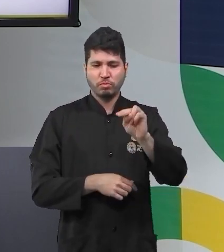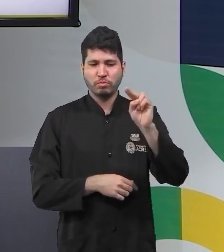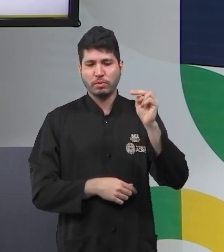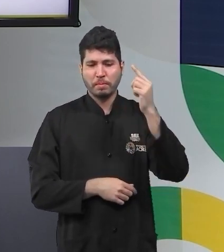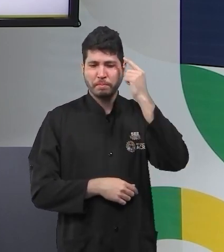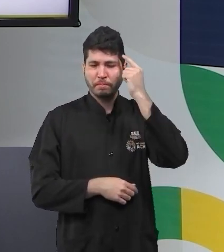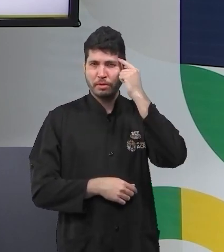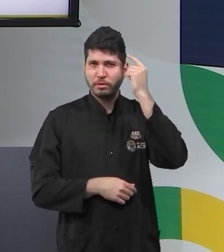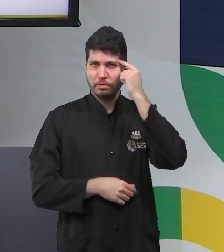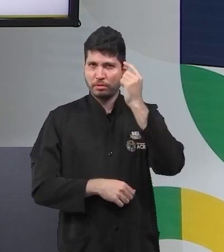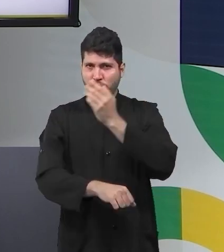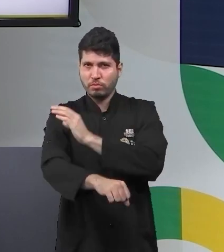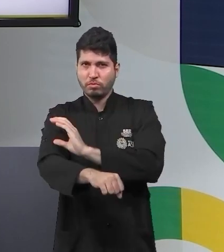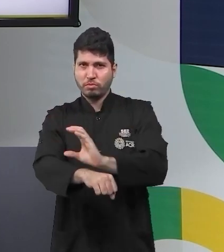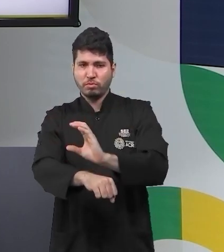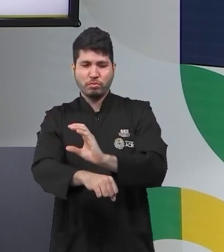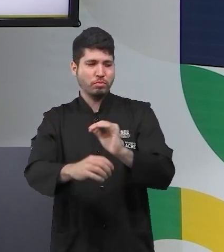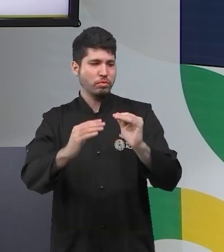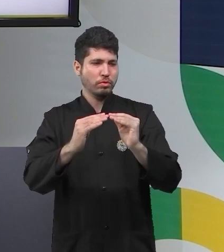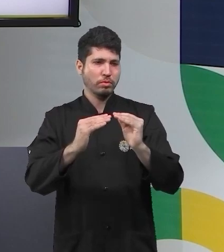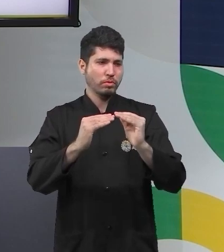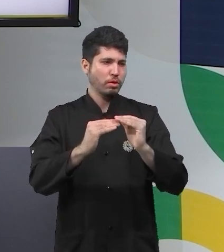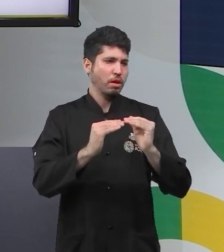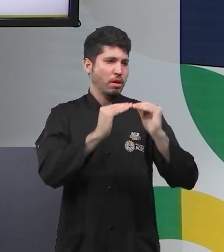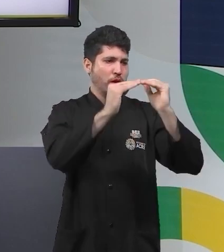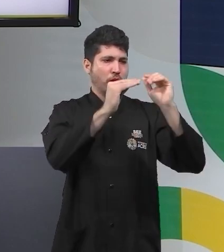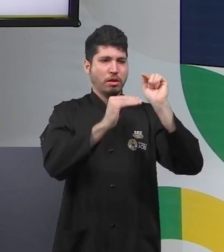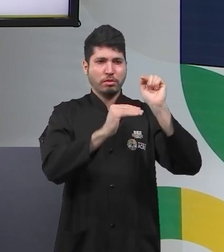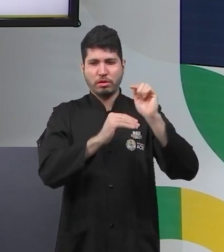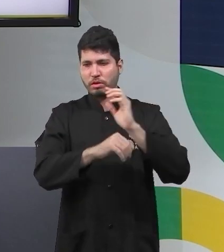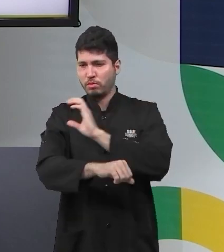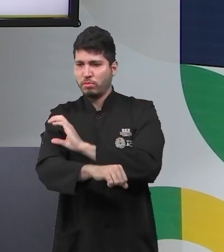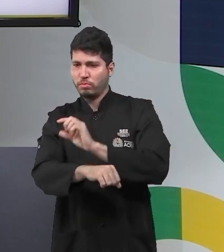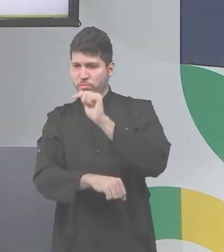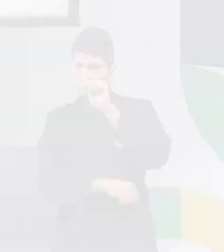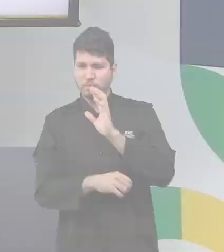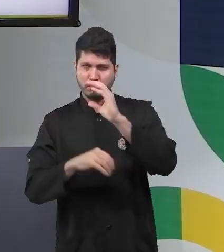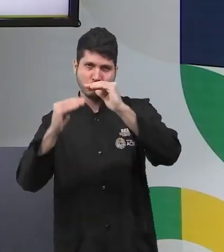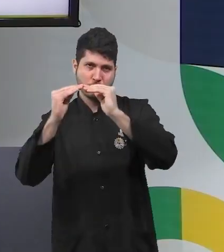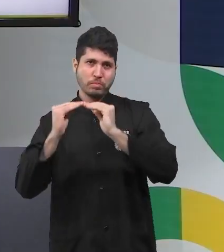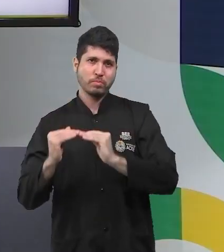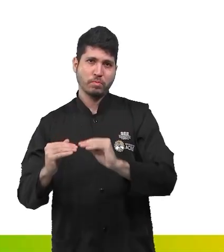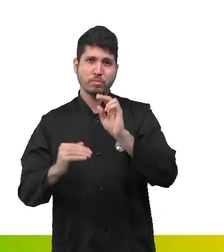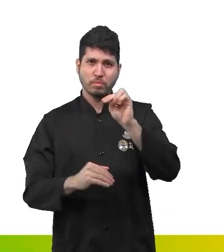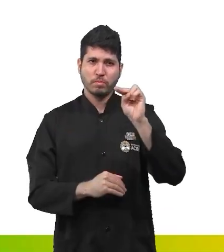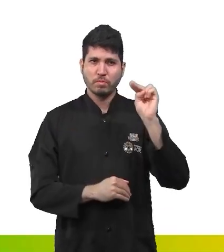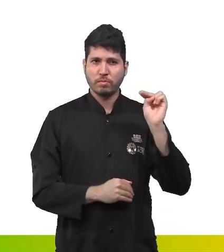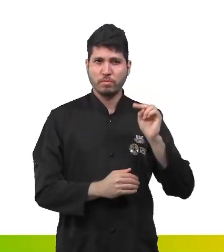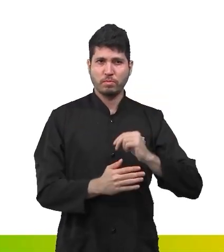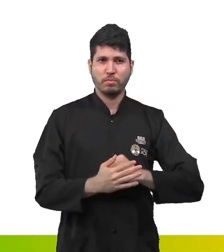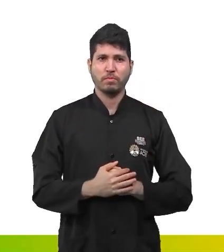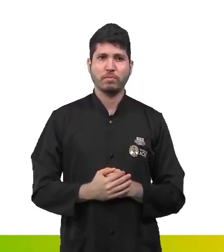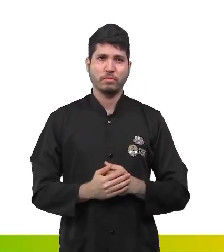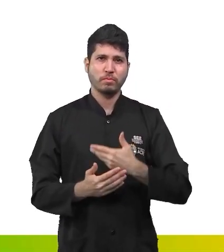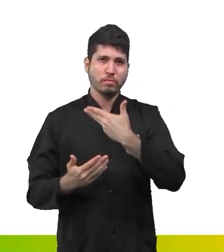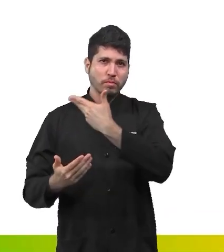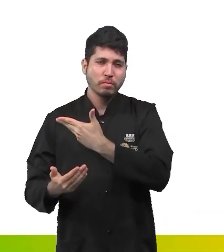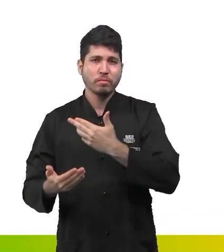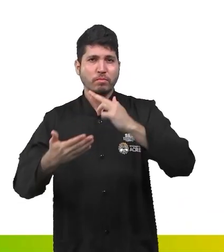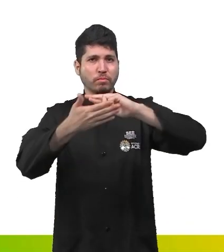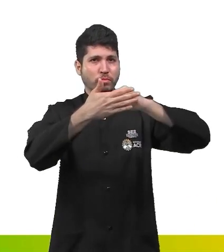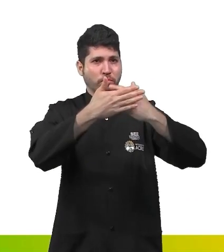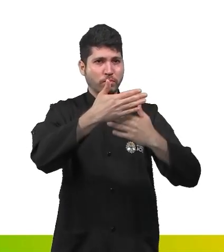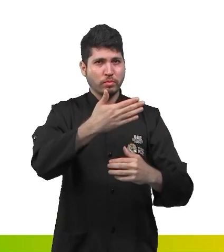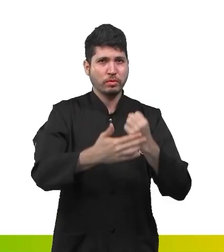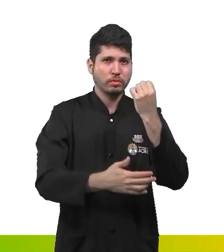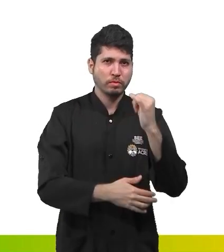ninguém e nem impor a alguém alguma coisa. É simplesmente isso. Tranquilo? Aqui nós temos as nossas referências, mas se você